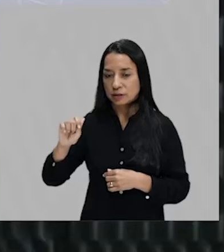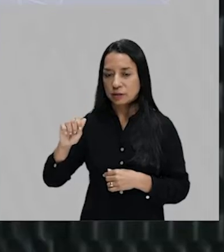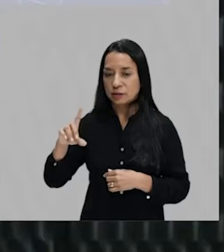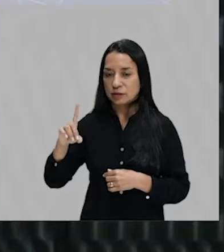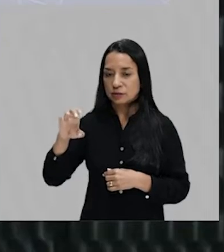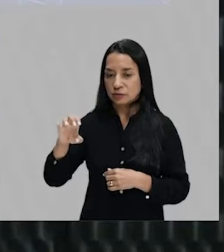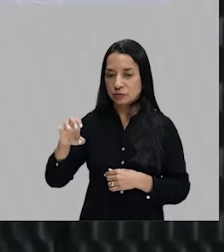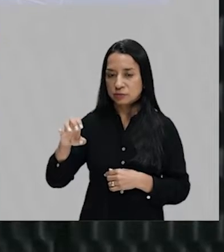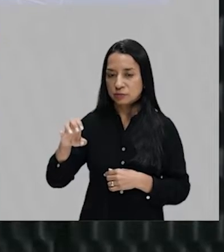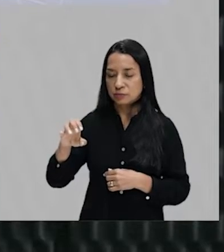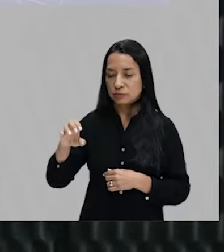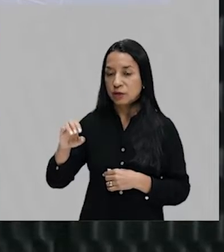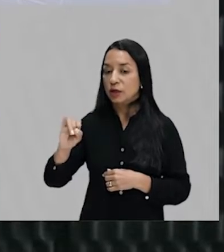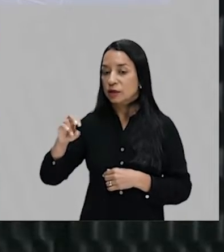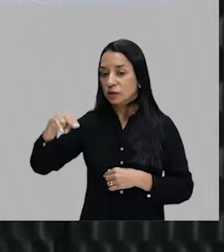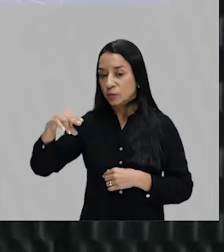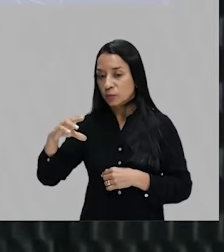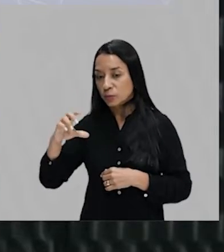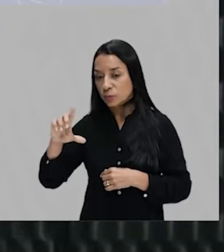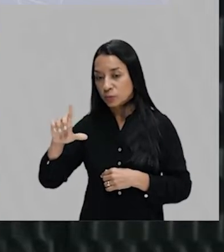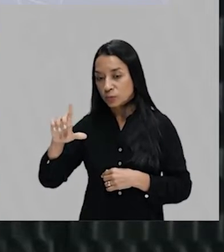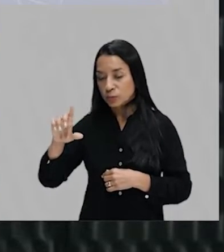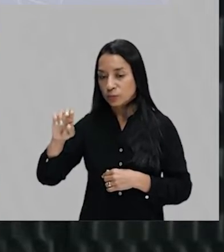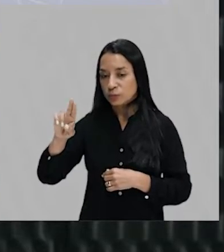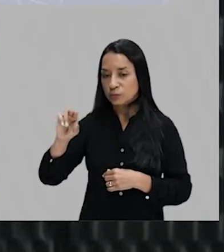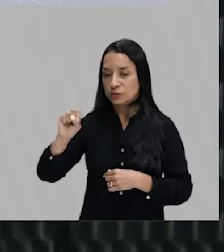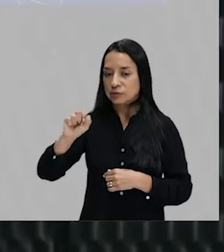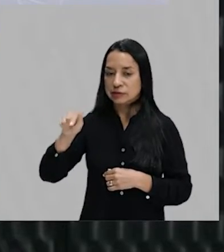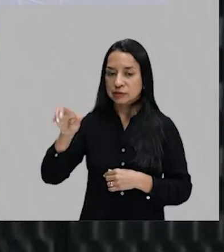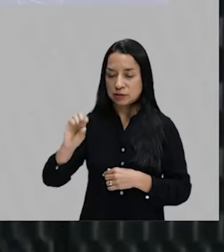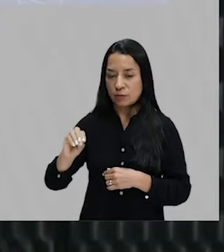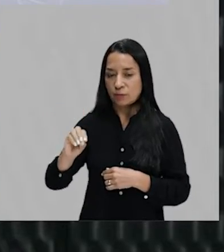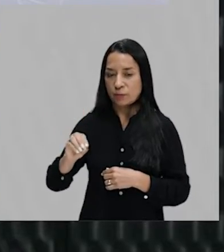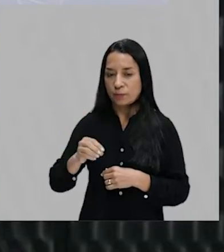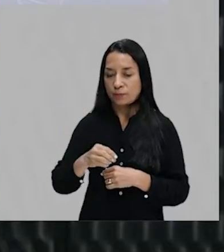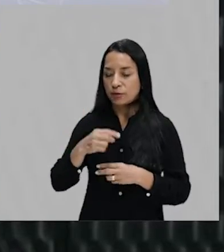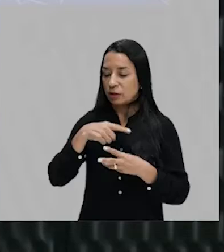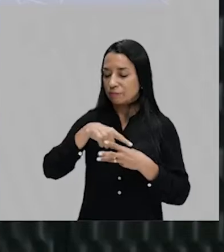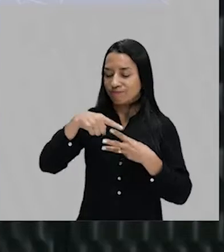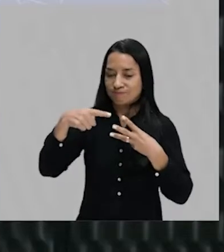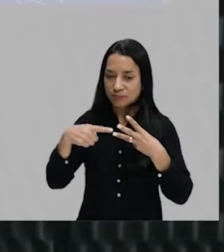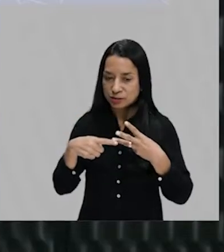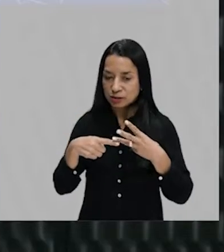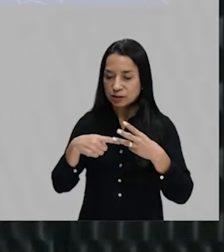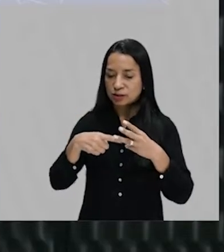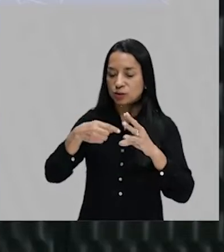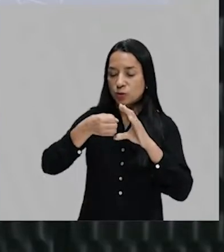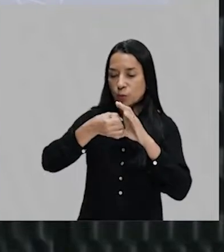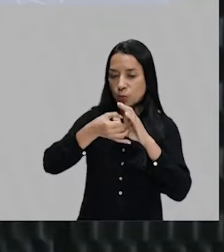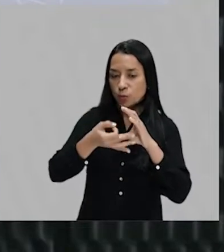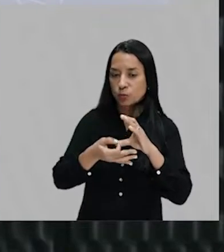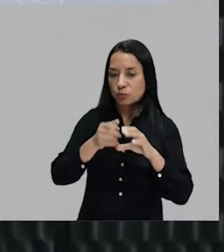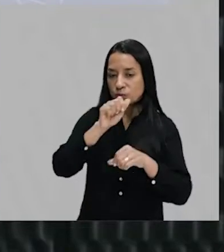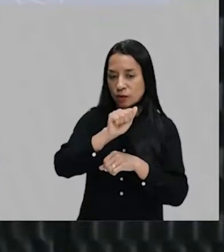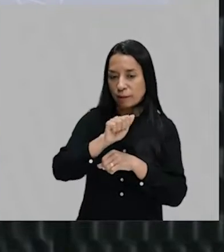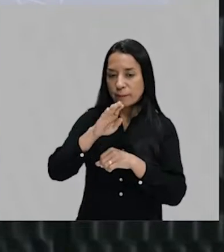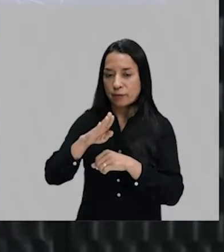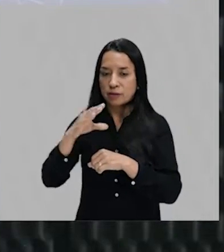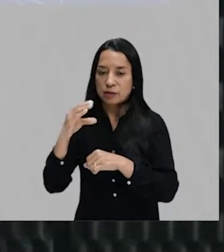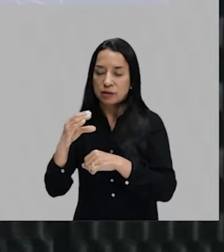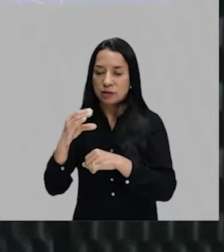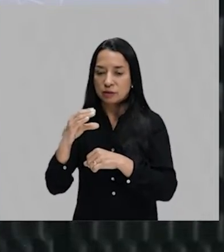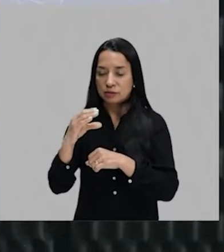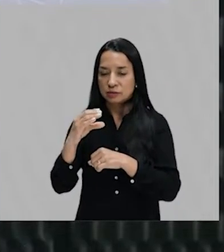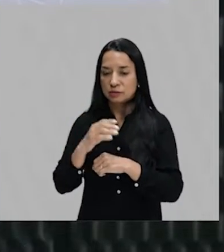falando sobre ela aqui né Nós vamos tomar três conjuntos quaisquer chamadas aqui de a a b e c